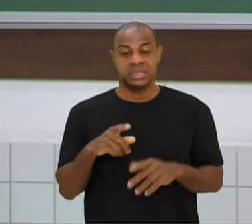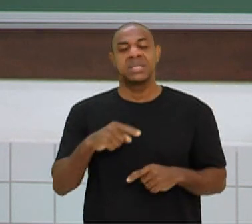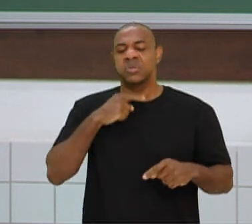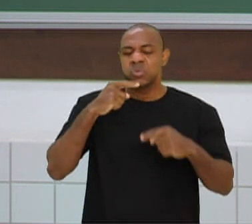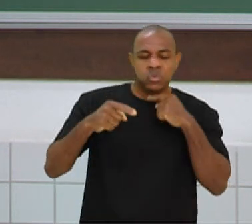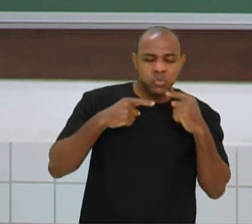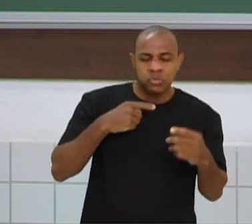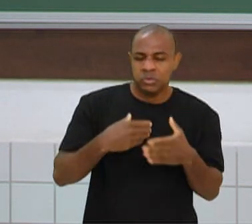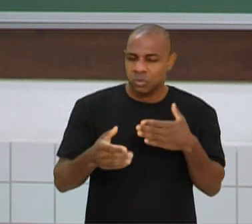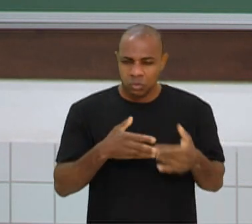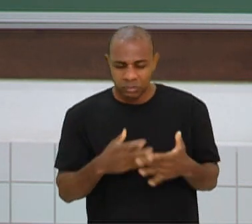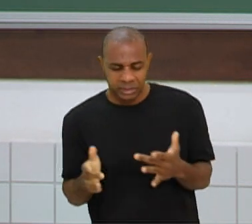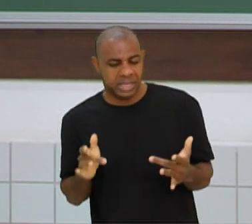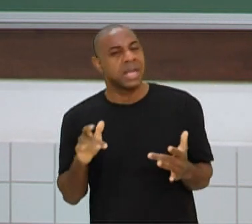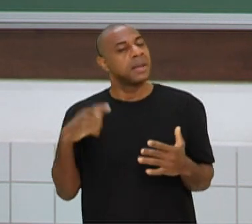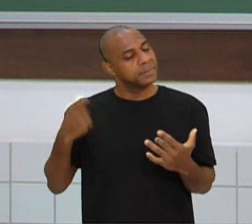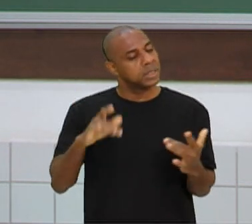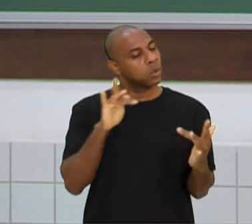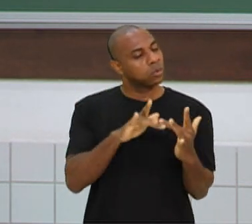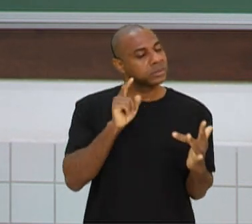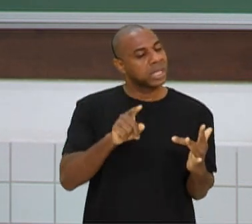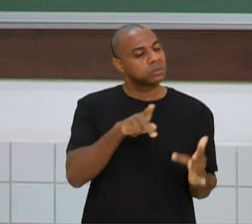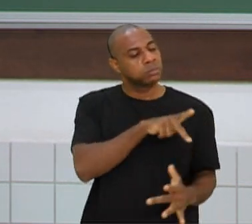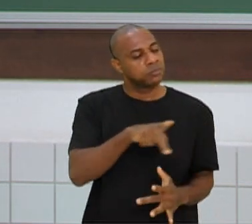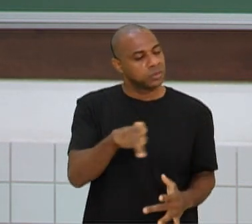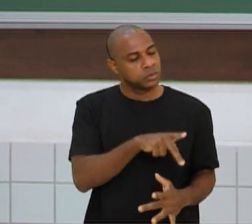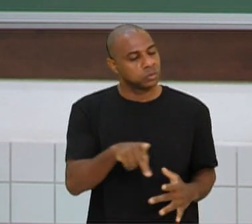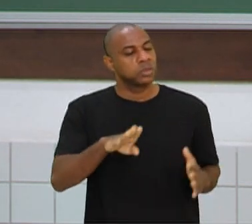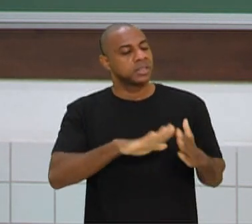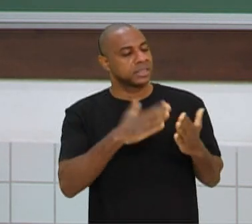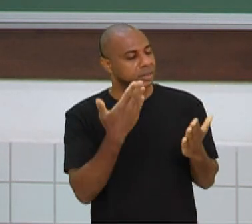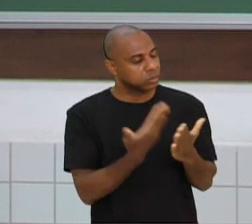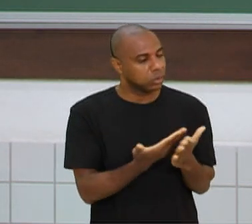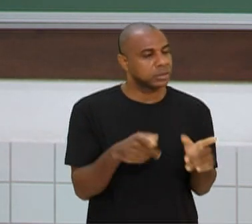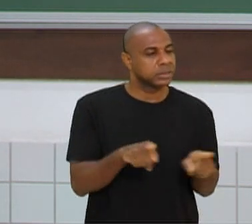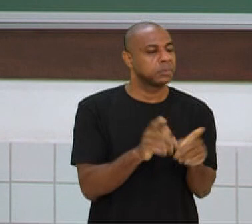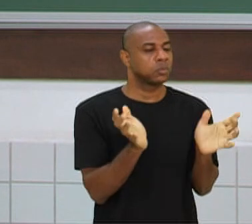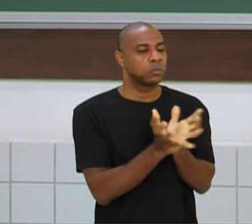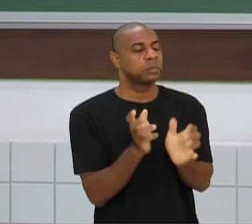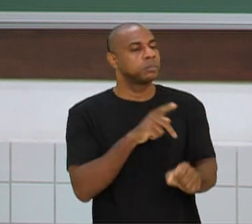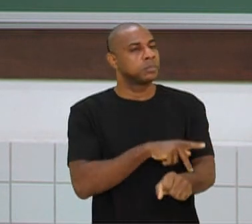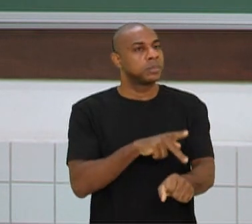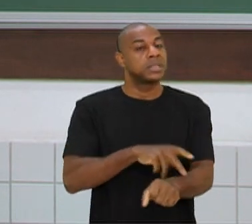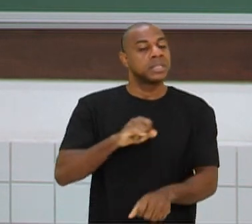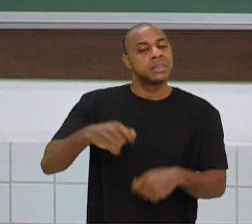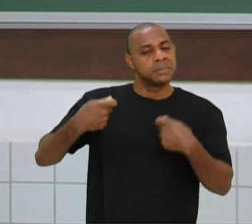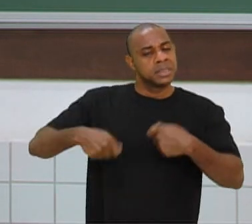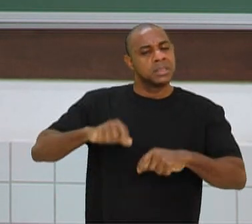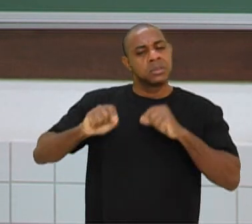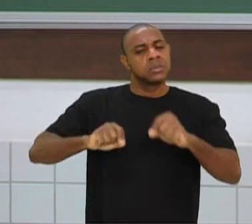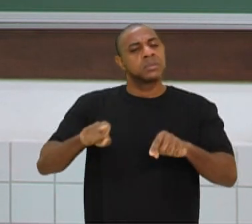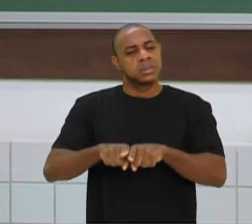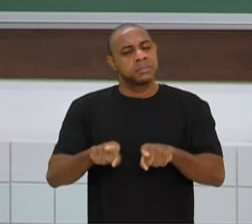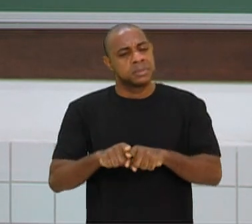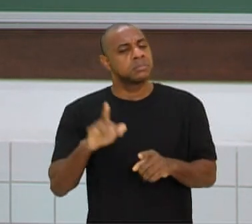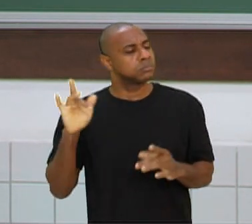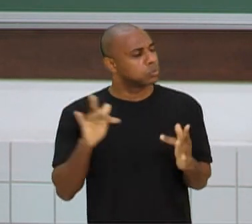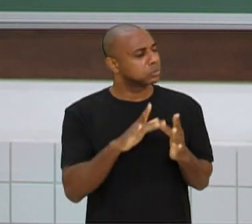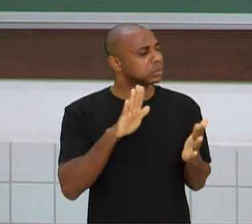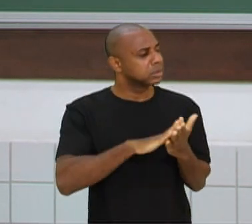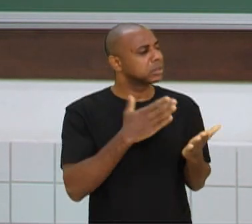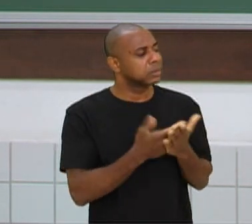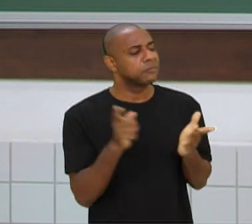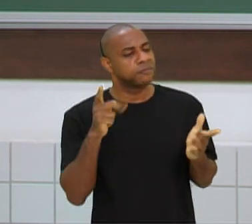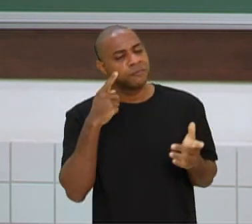com o professor da sua disciplina, da sua escola, através do mural. E se caso for necessário, entre em contato com a sua escola para